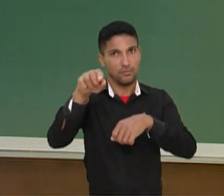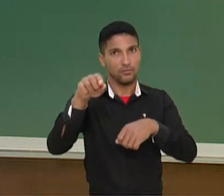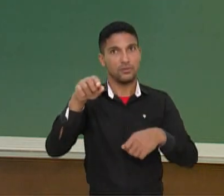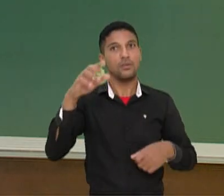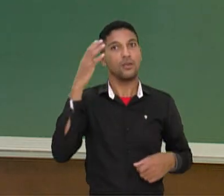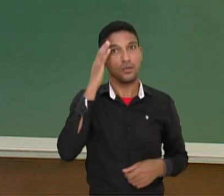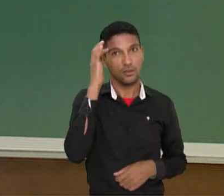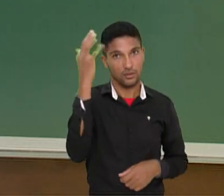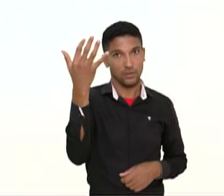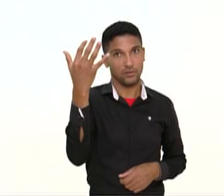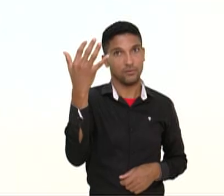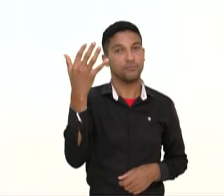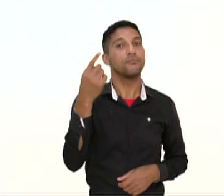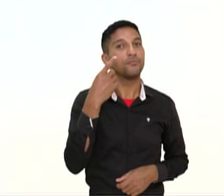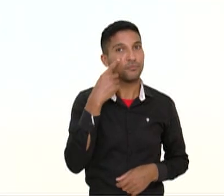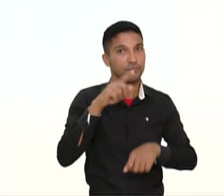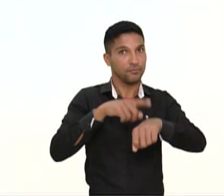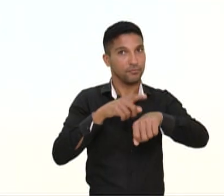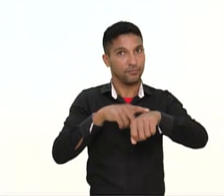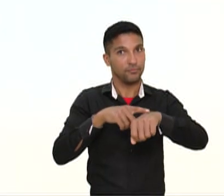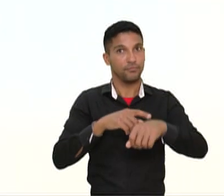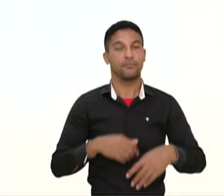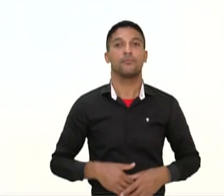negócio aí e tentar resolver.